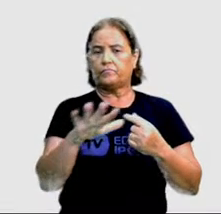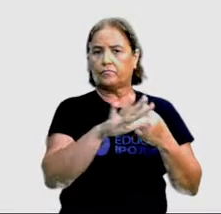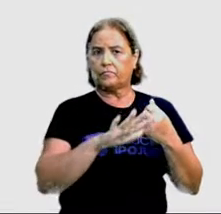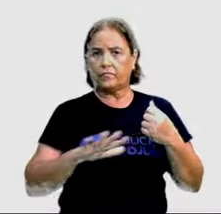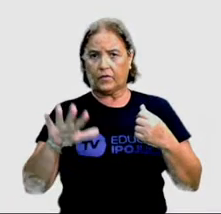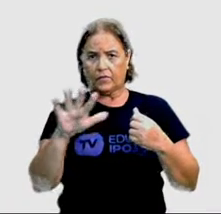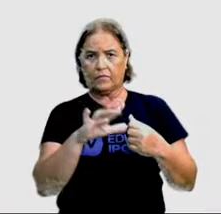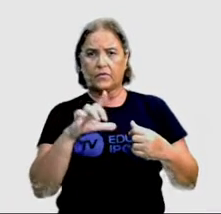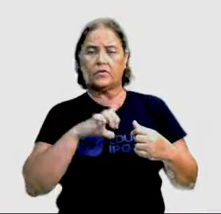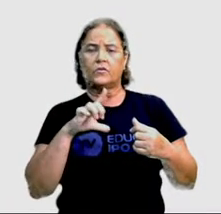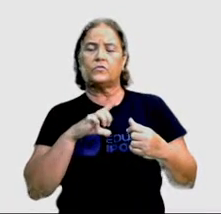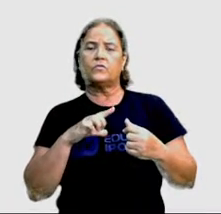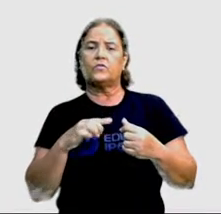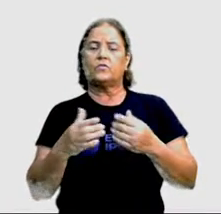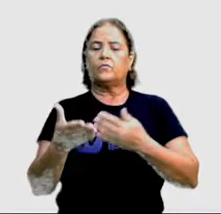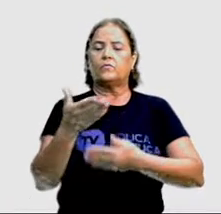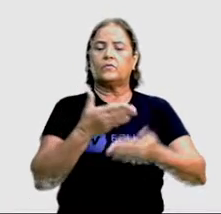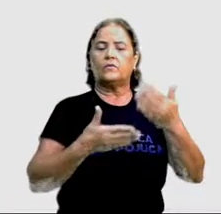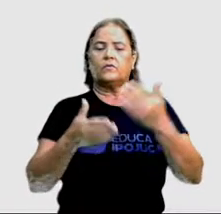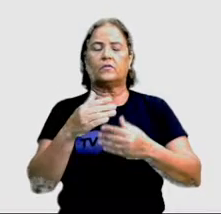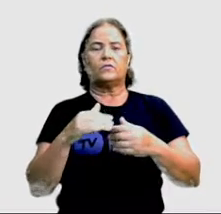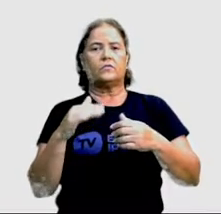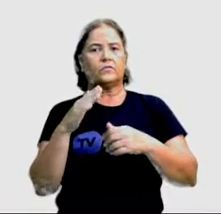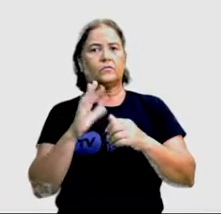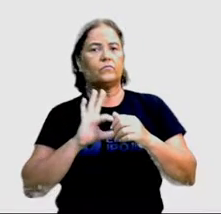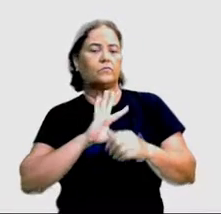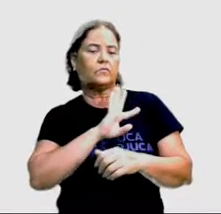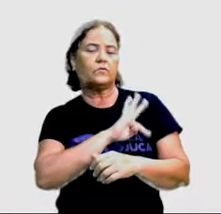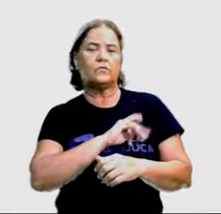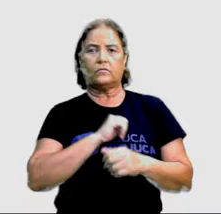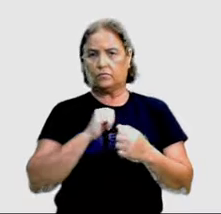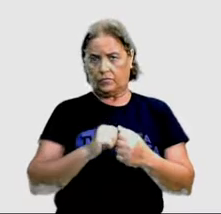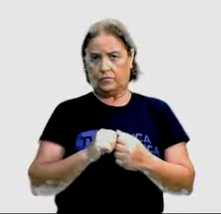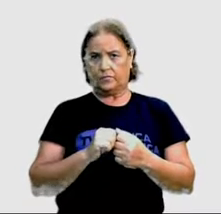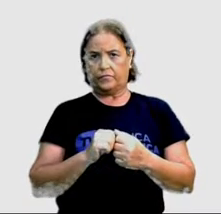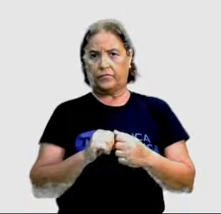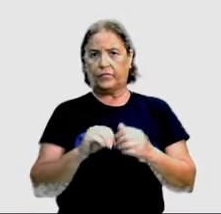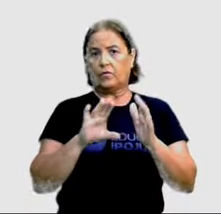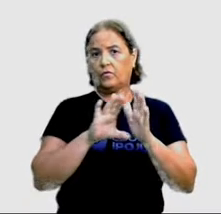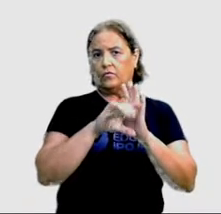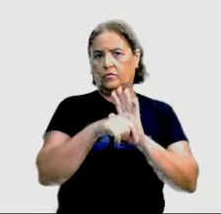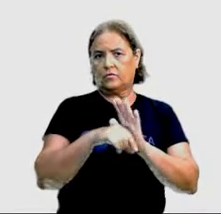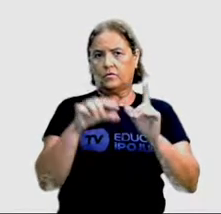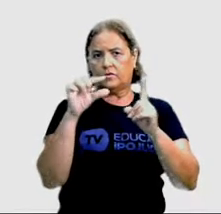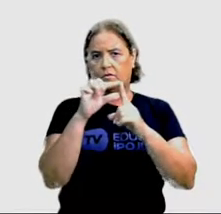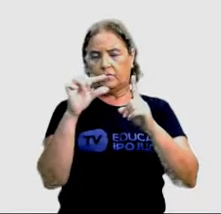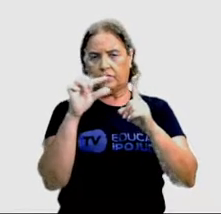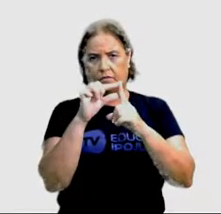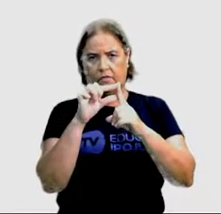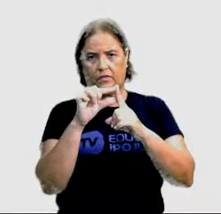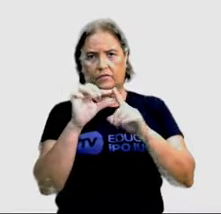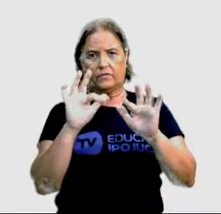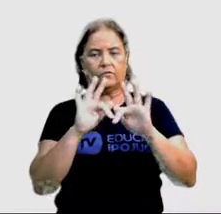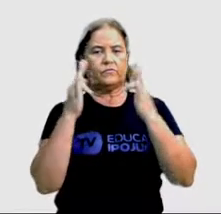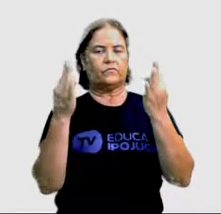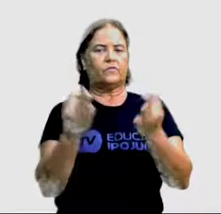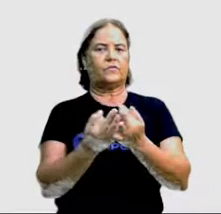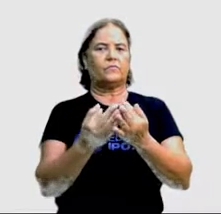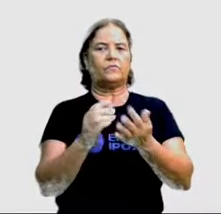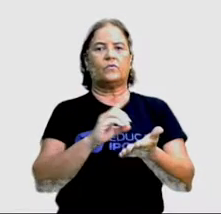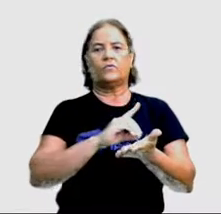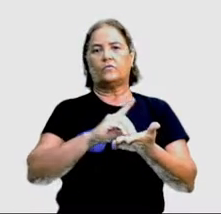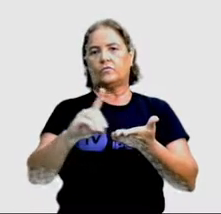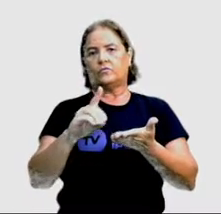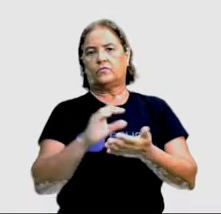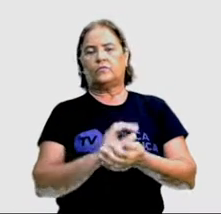mantêm entre si uma relação solidária. Esse é o conceito da palavra família, segundo o dicionário de